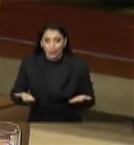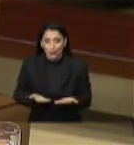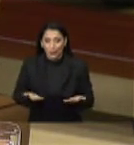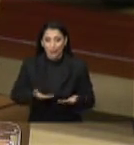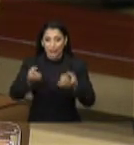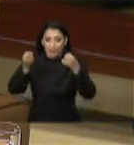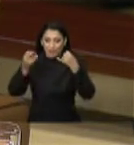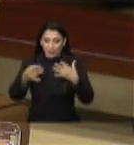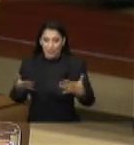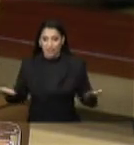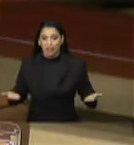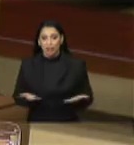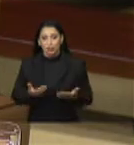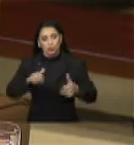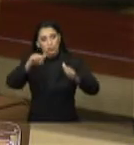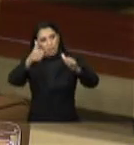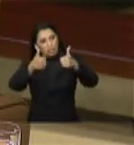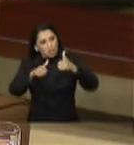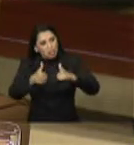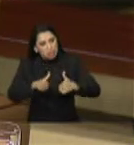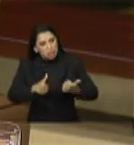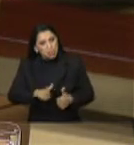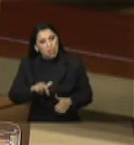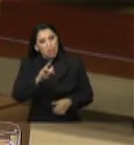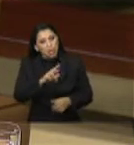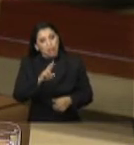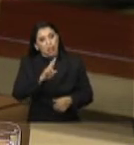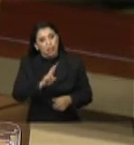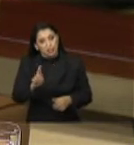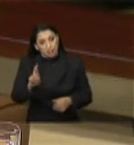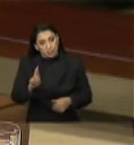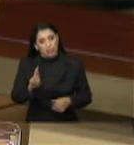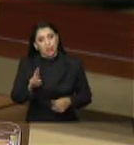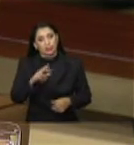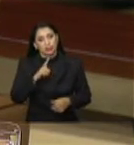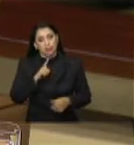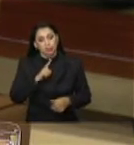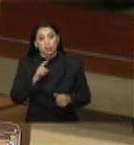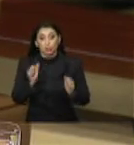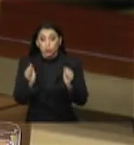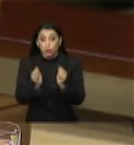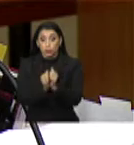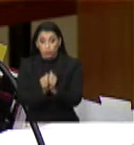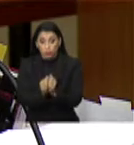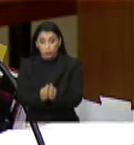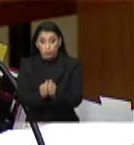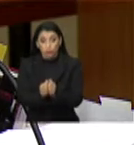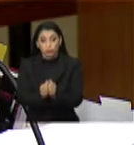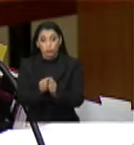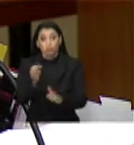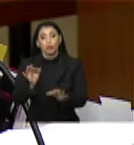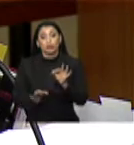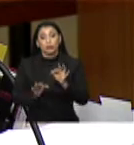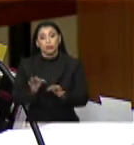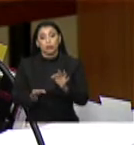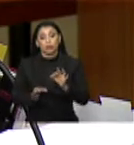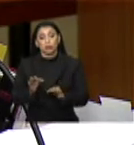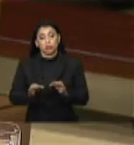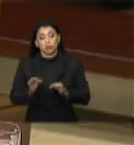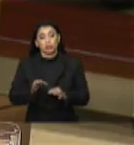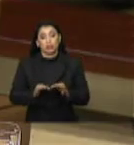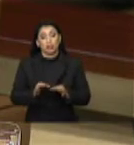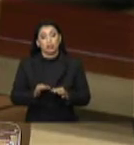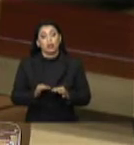trouxe hoje de apreciar a rescisório eu estou nisso estamos juntos julgando procedente